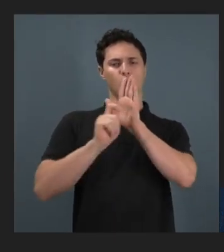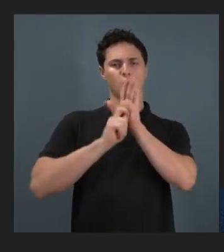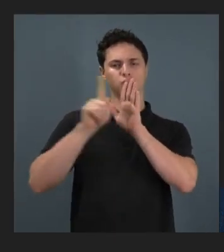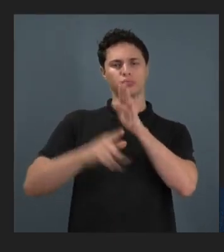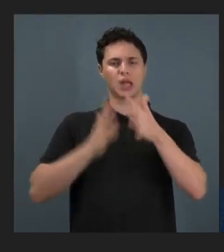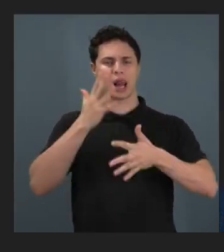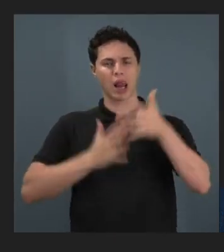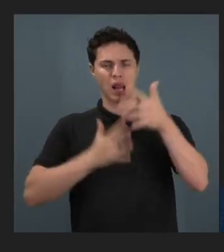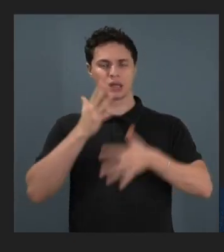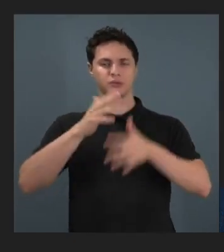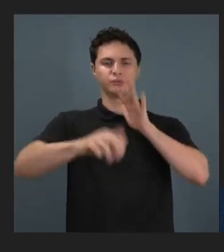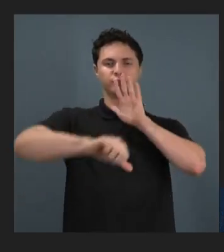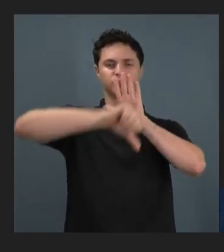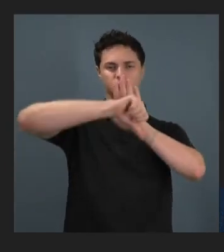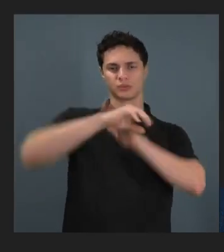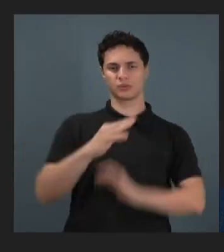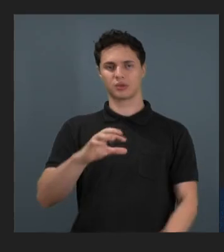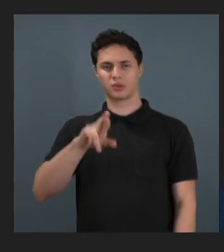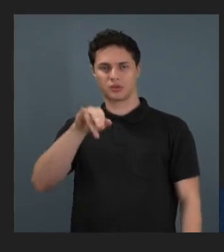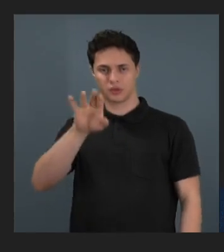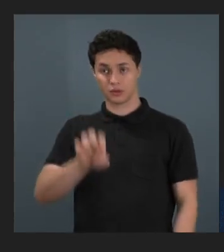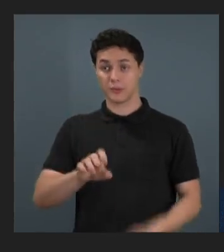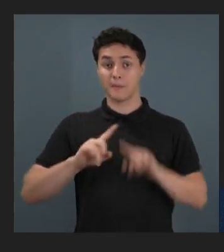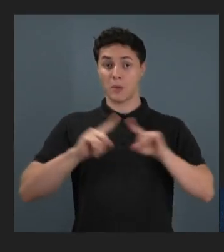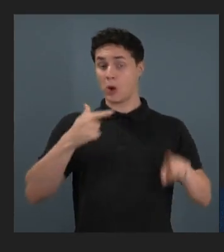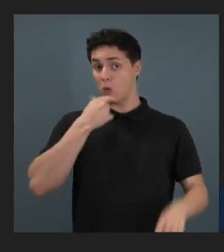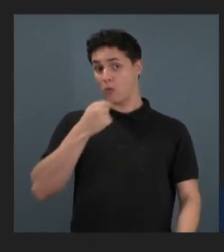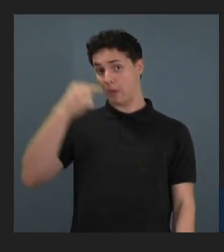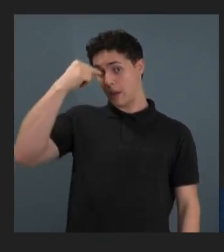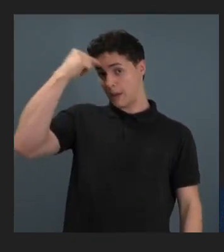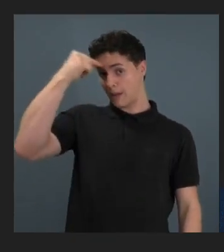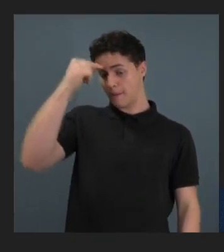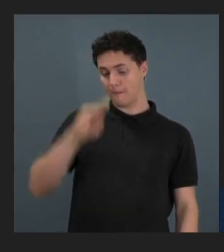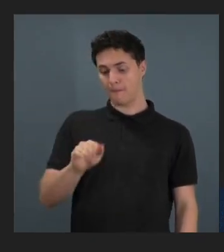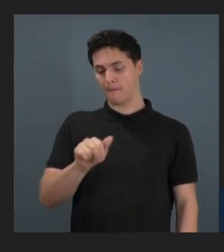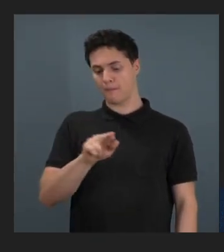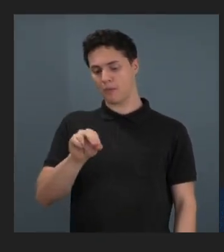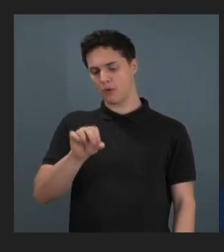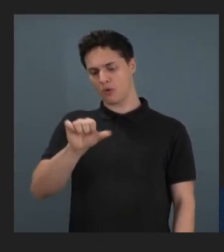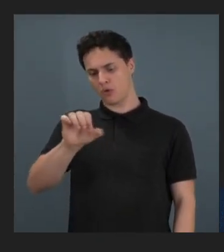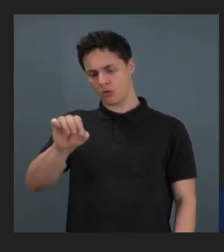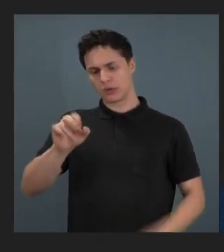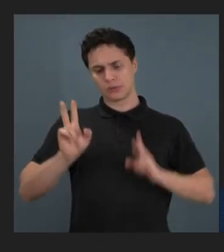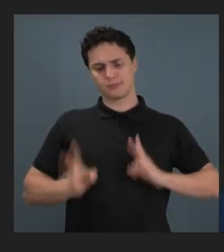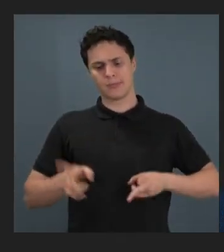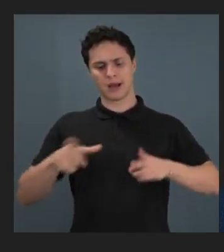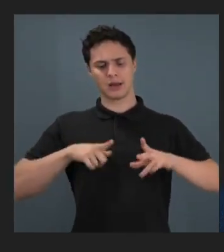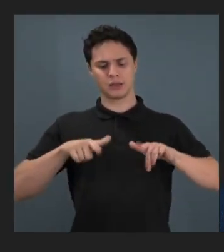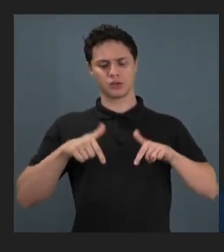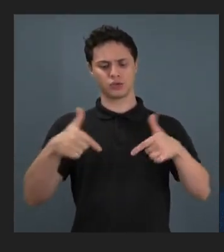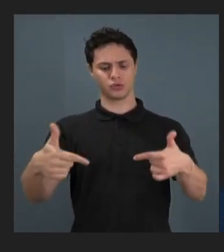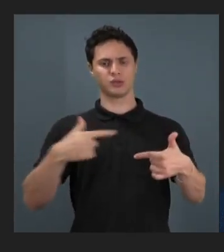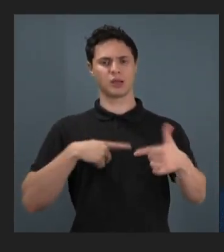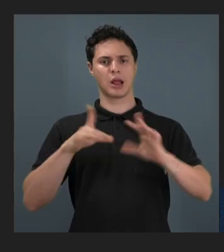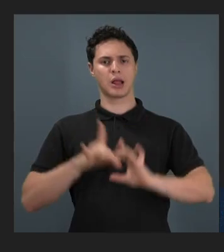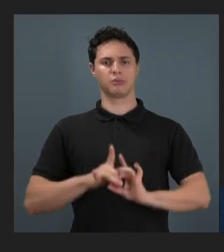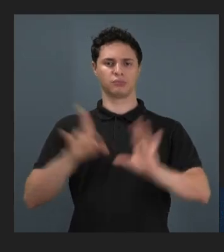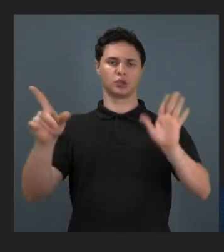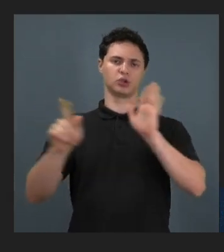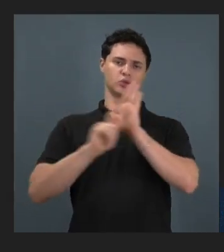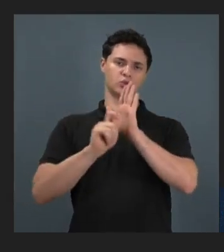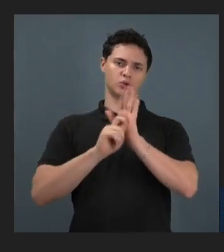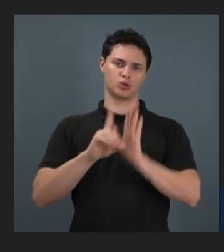o crime do tráfico. Mas Barroso sempre teve uma atuação favorável à liberação das